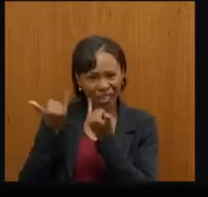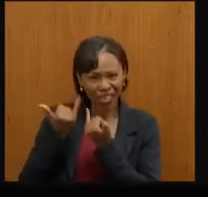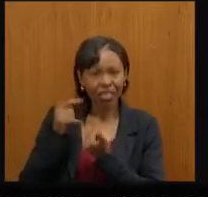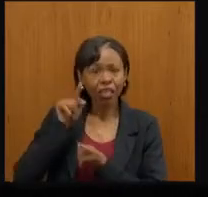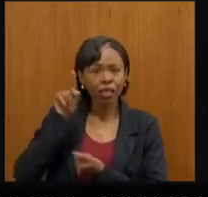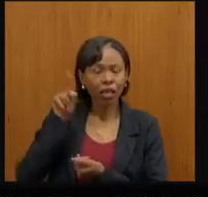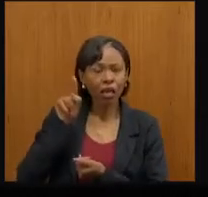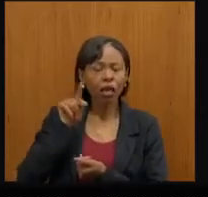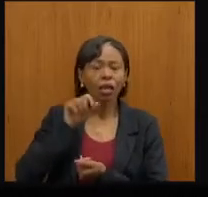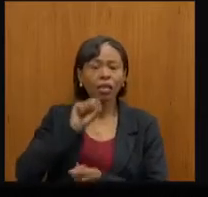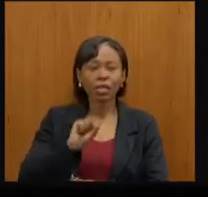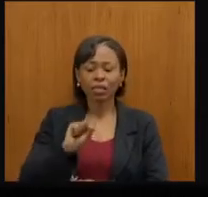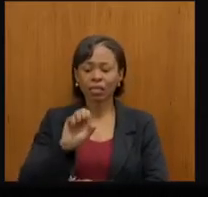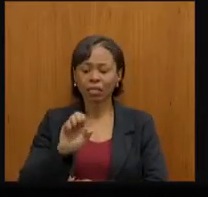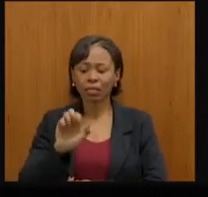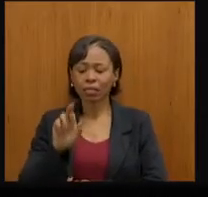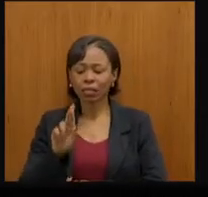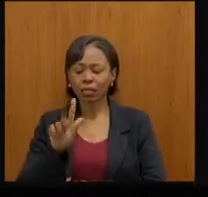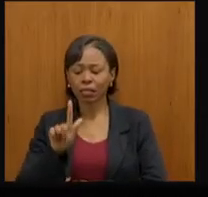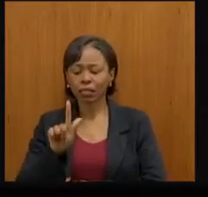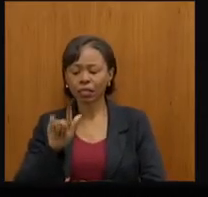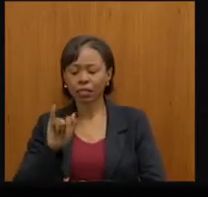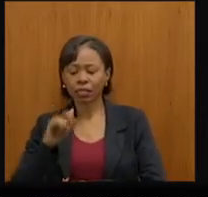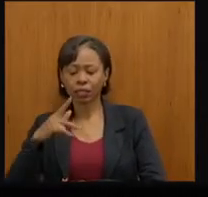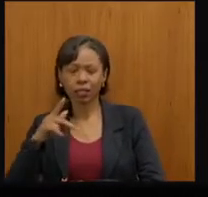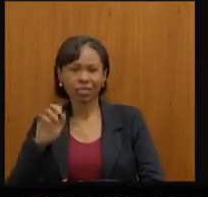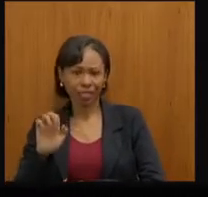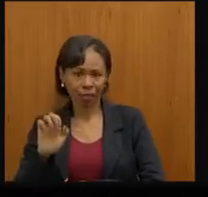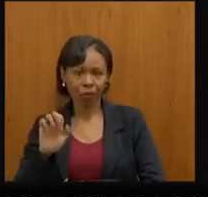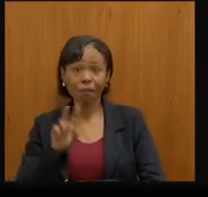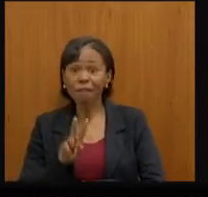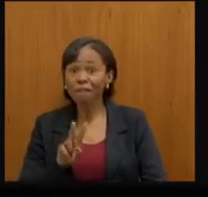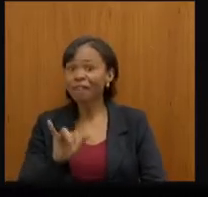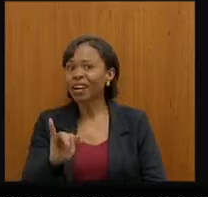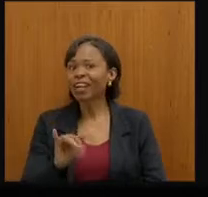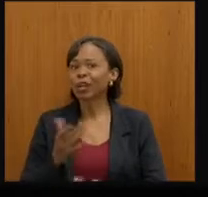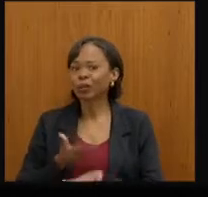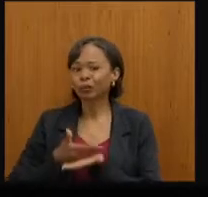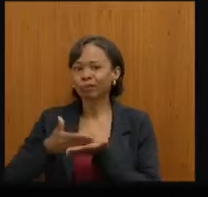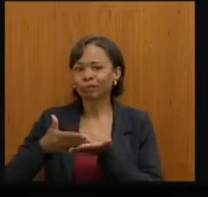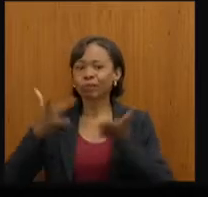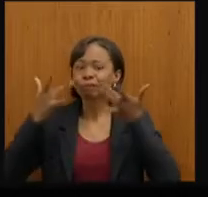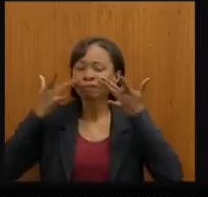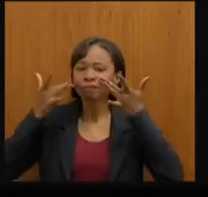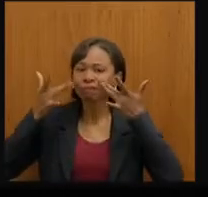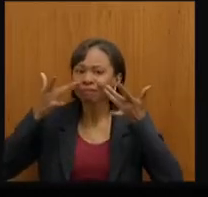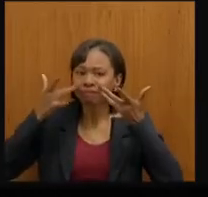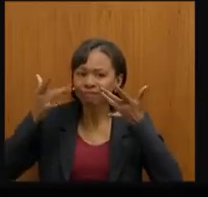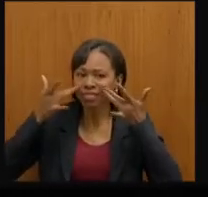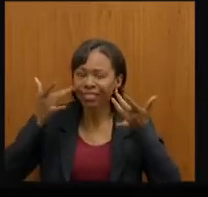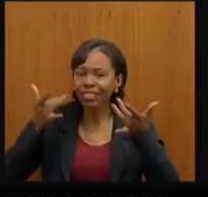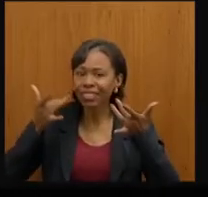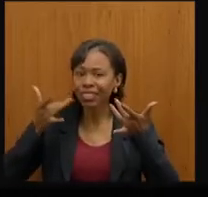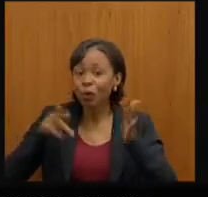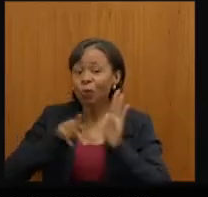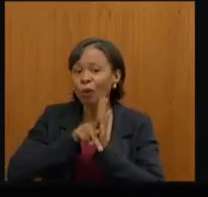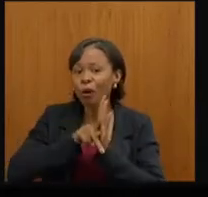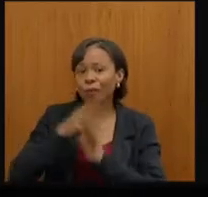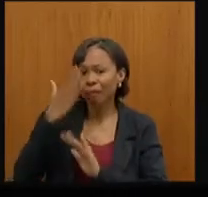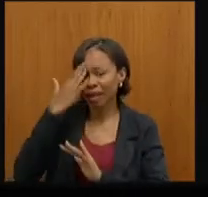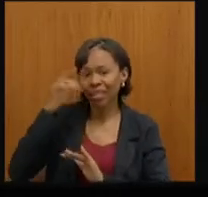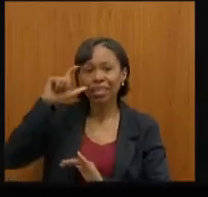intership eles vão agora começar a fazer uma festa de castrar outra Maria da Penha e o uso do